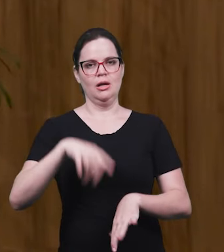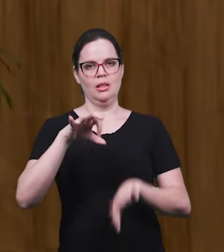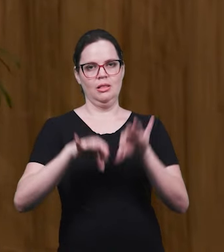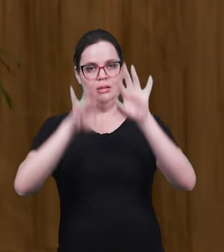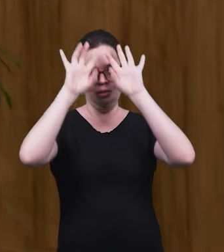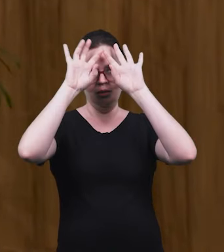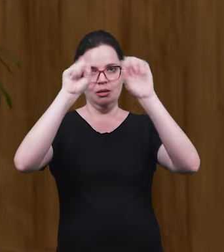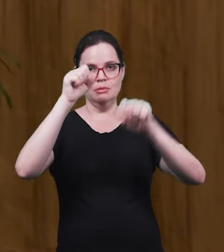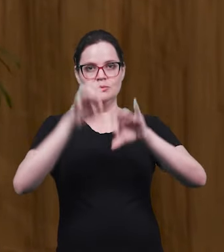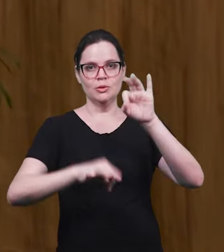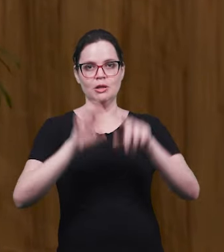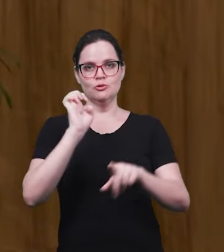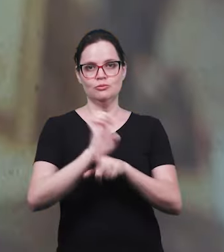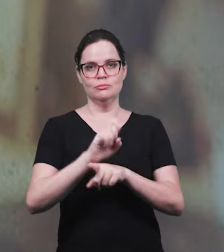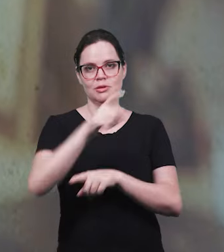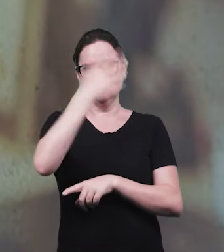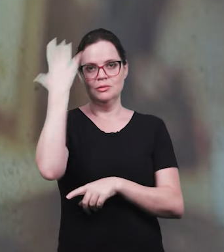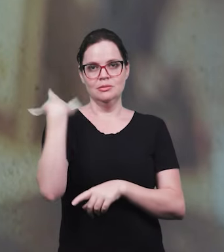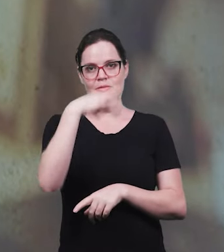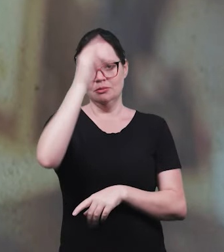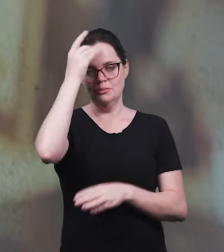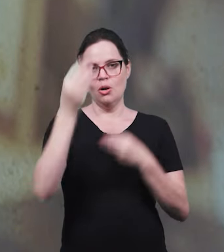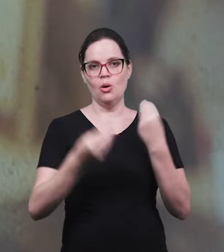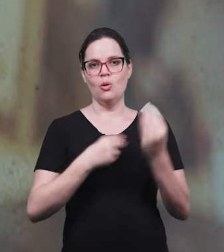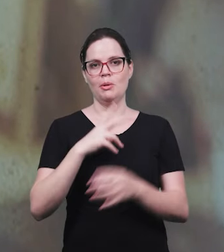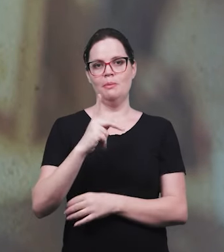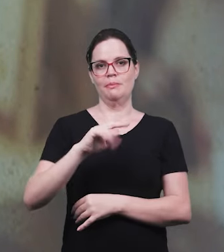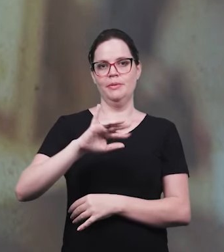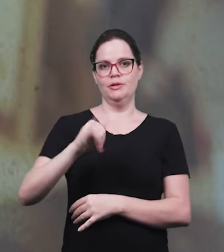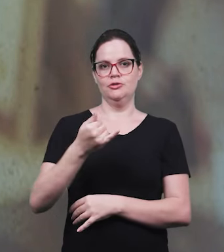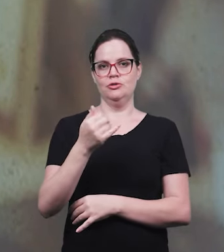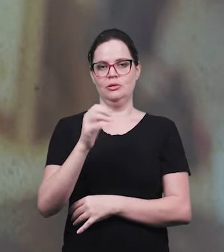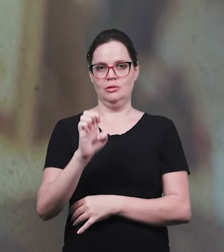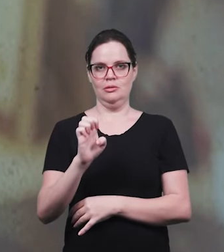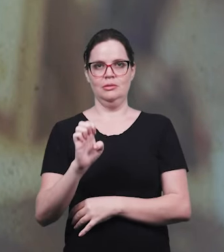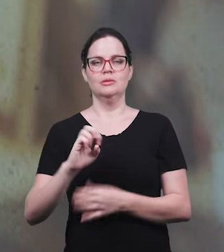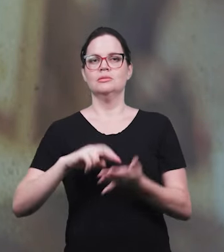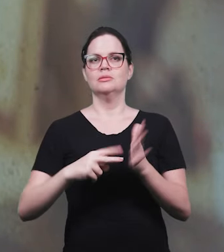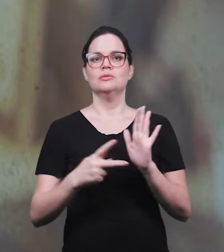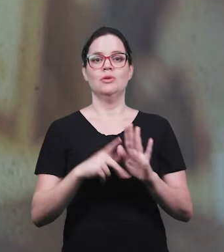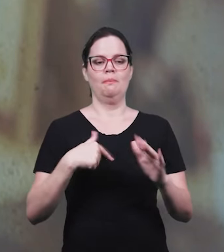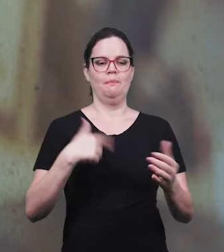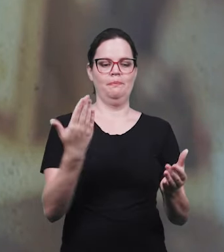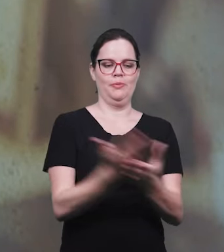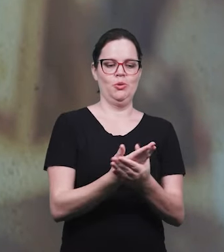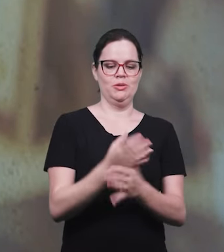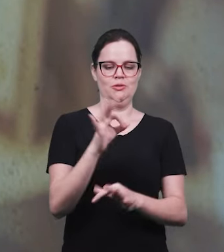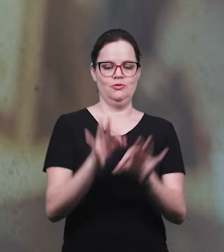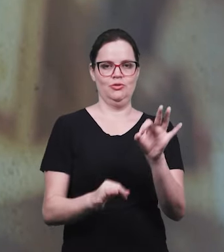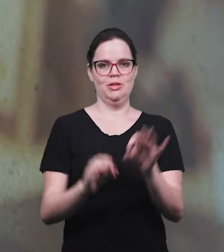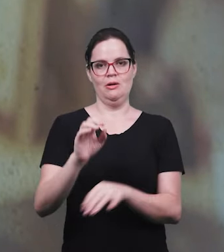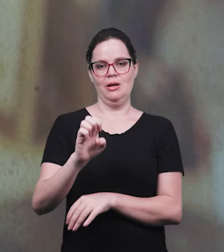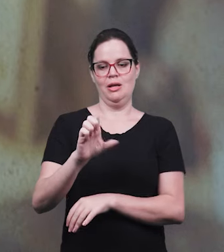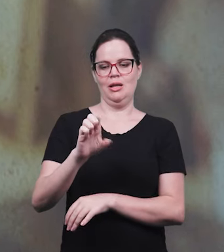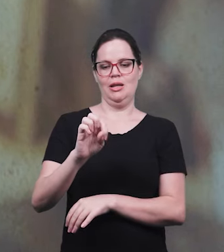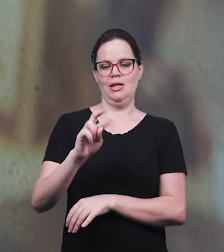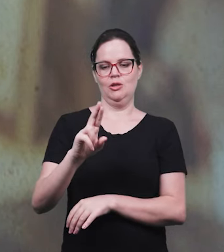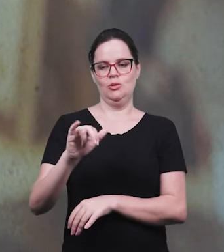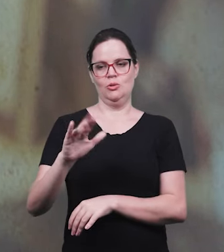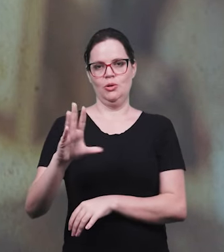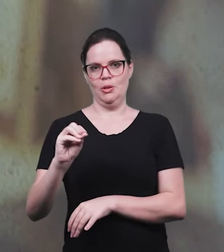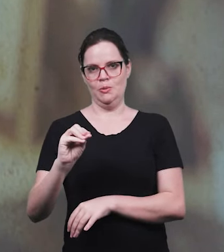Santo que nós usamos, o PJE? O PJE significa Processo Judicial Eletrônico. E